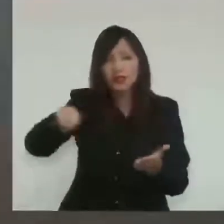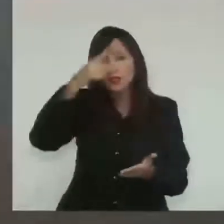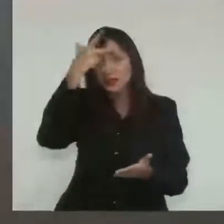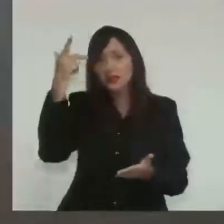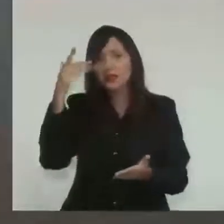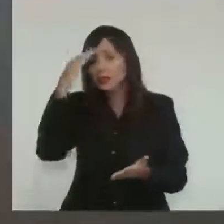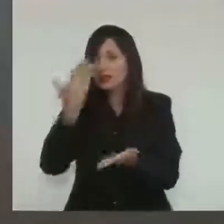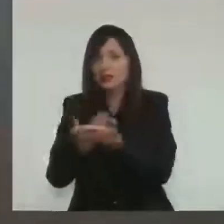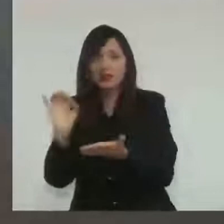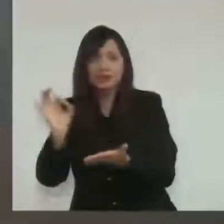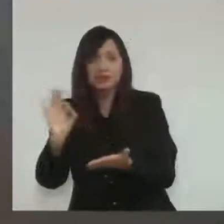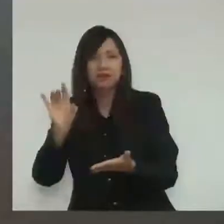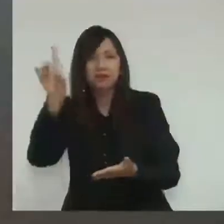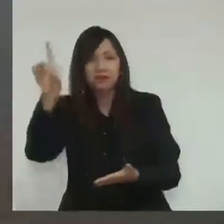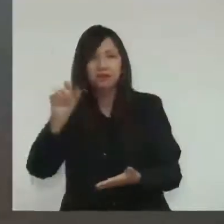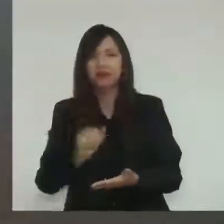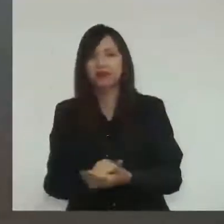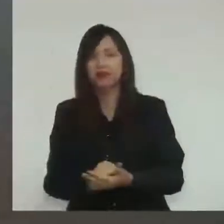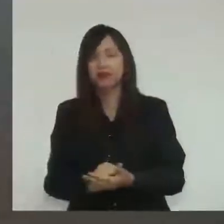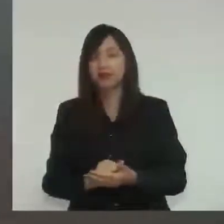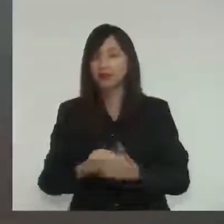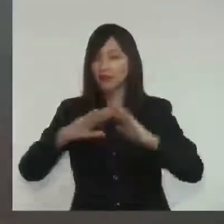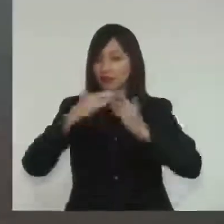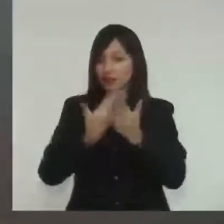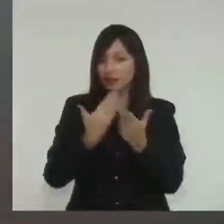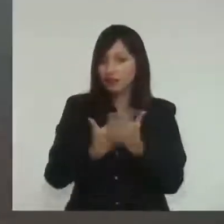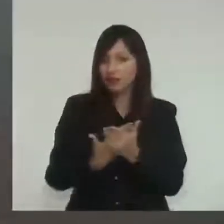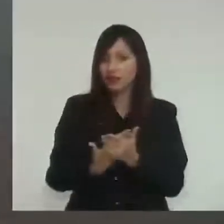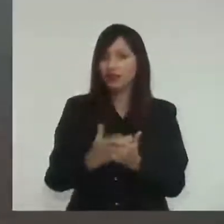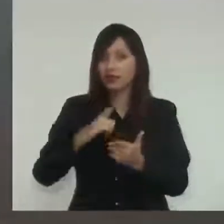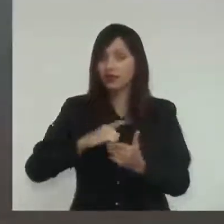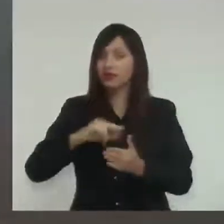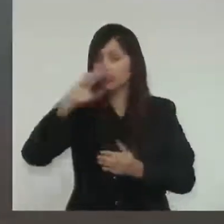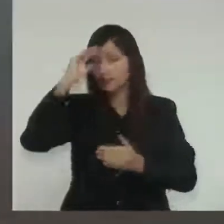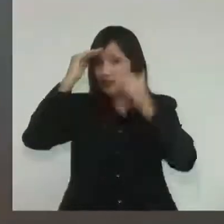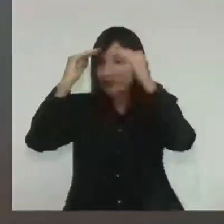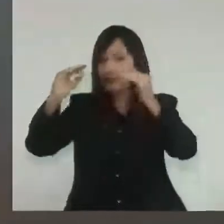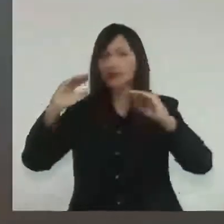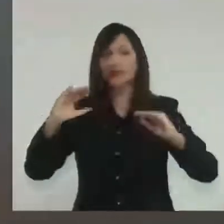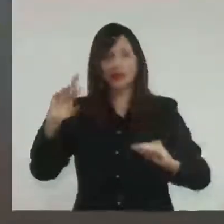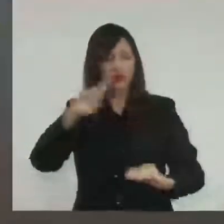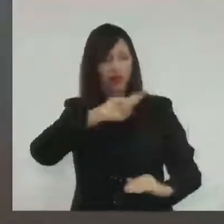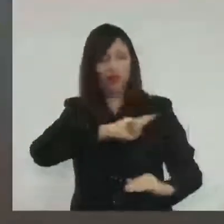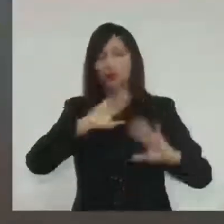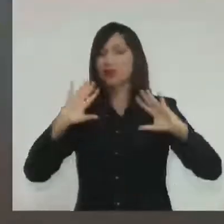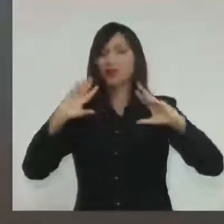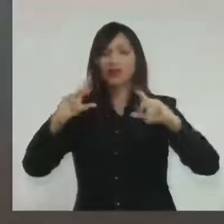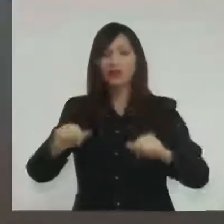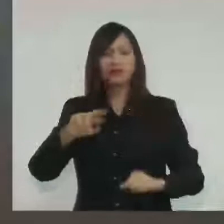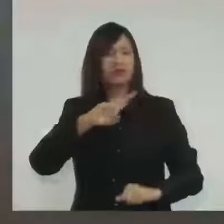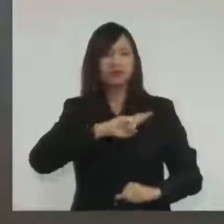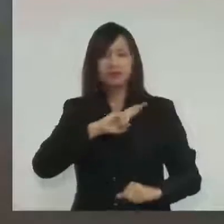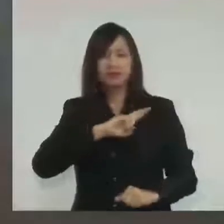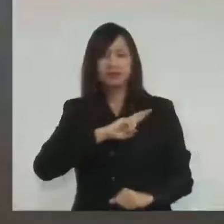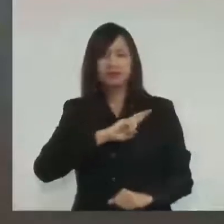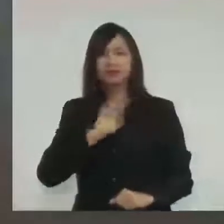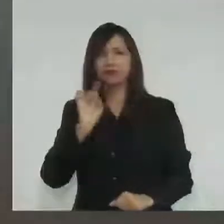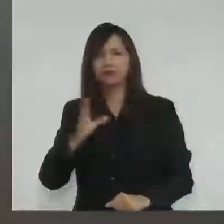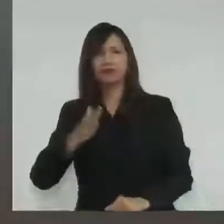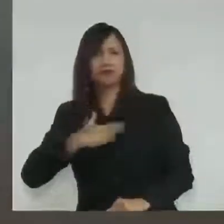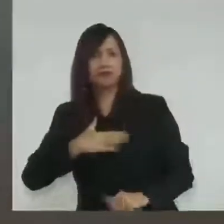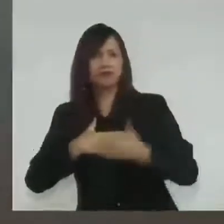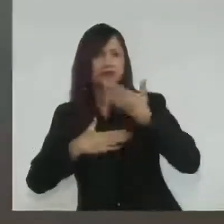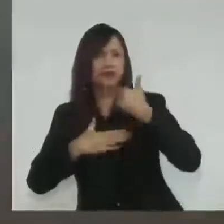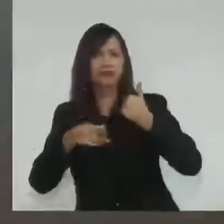Agora, a escola laica é a escola que respeita todas as religiões. Todas. Quando a gente fala todas, é todas. Não é porque, então, a minha